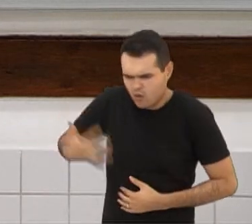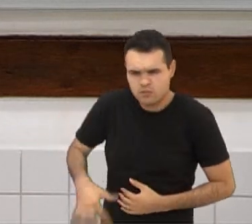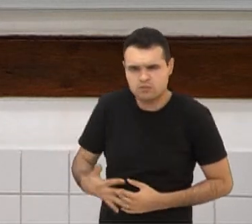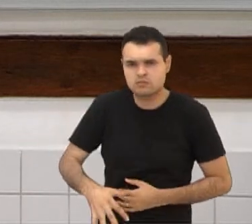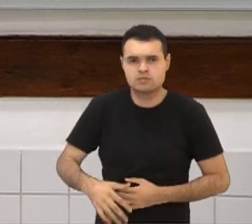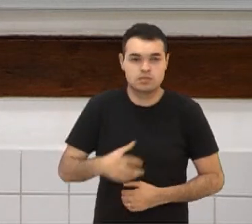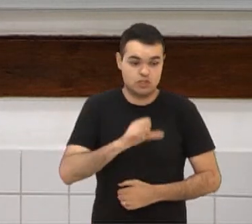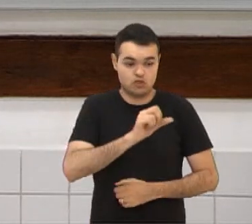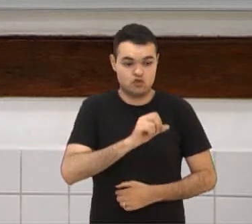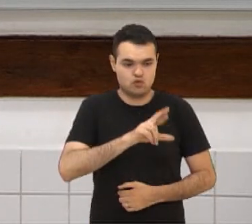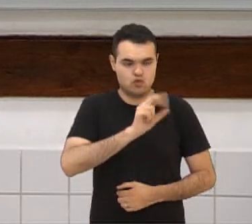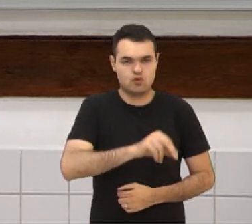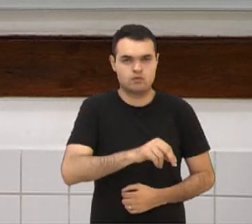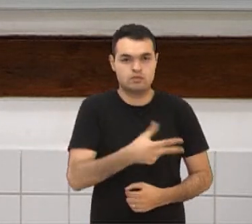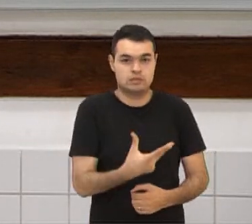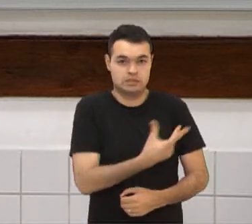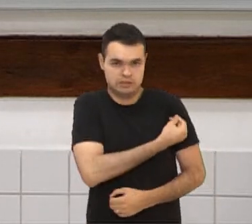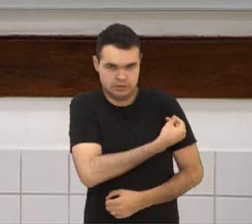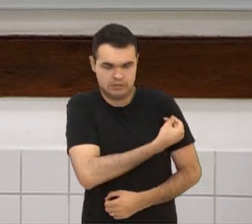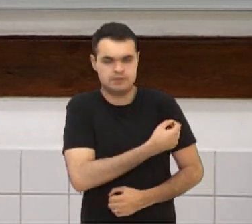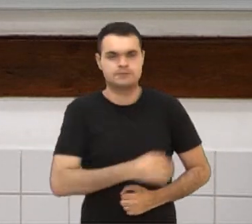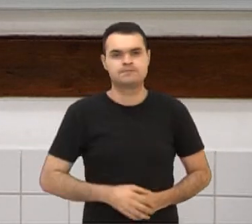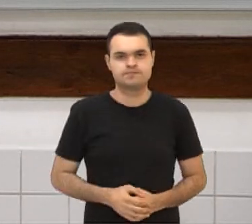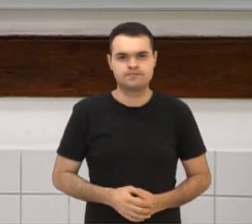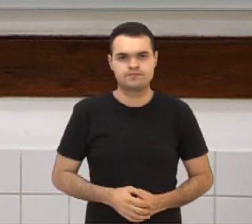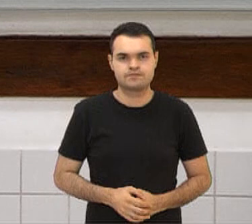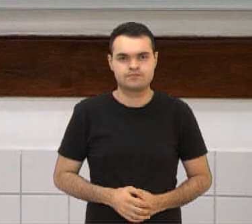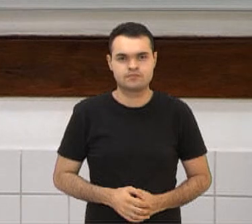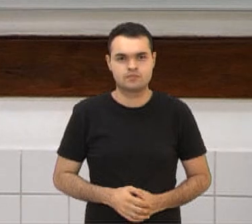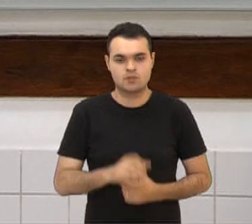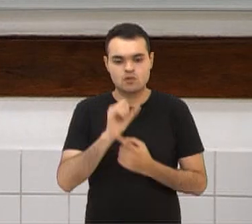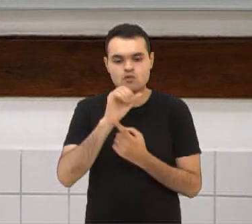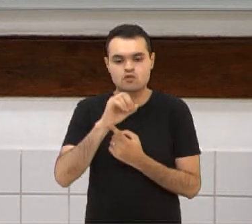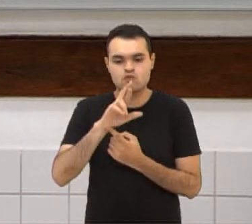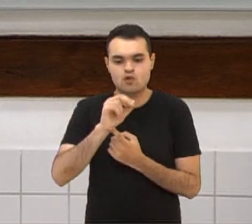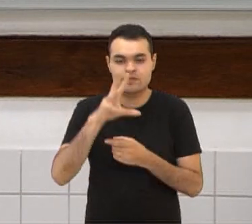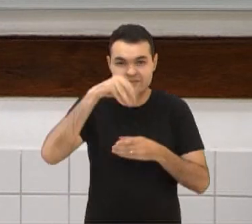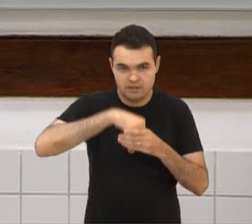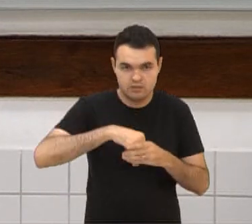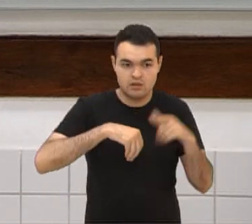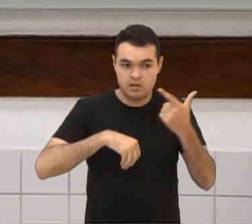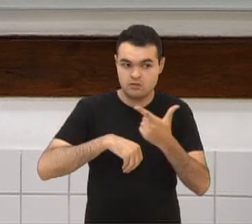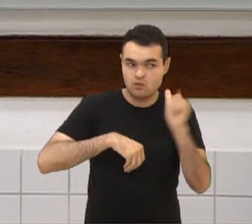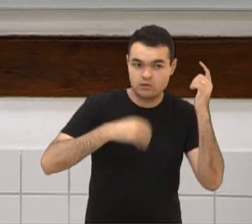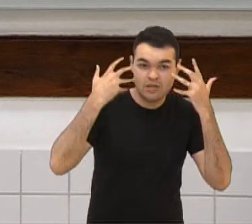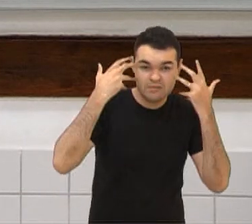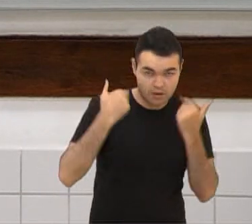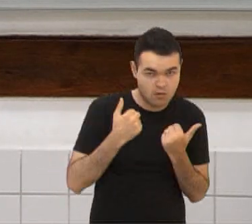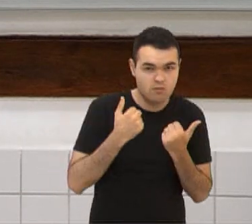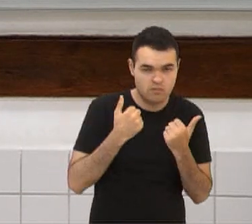soro. Quando tomou o soro, o soro tem o quê? Anticorpos vindo de um outro animal.